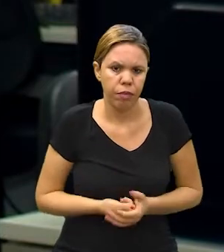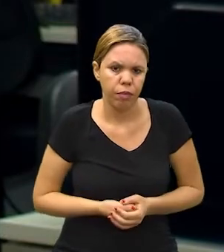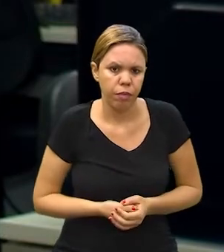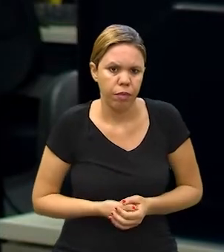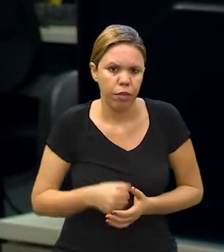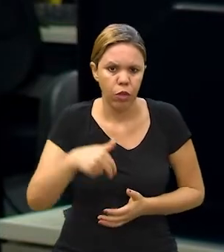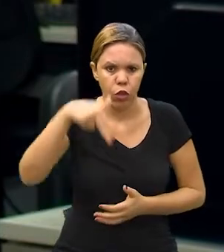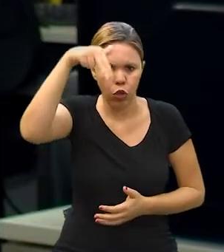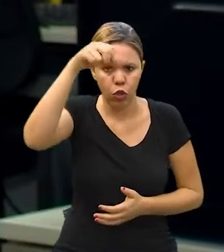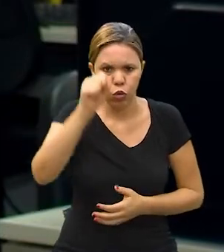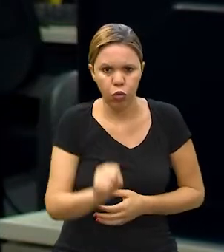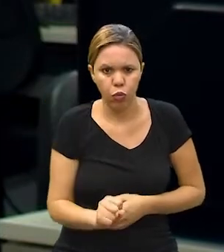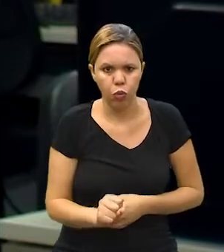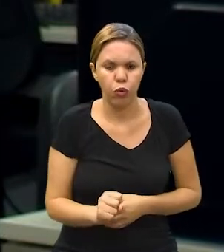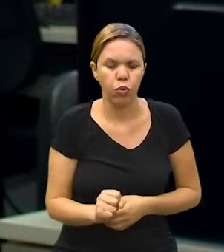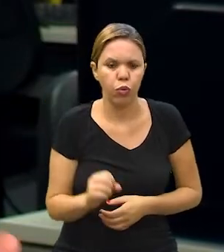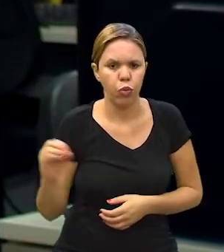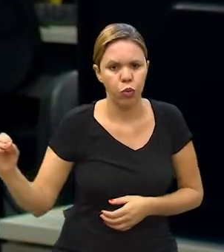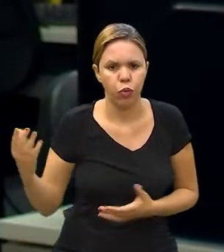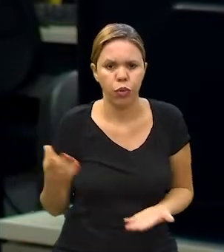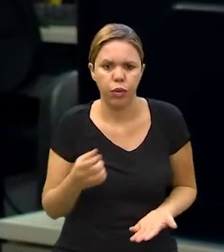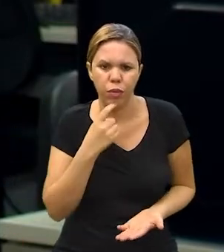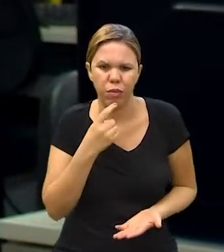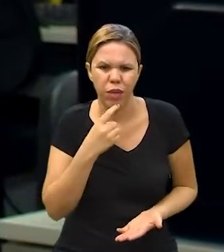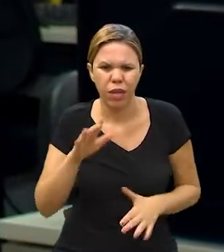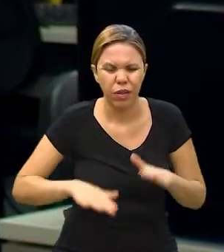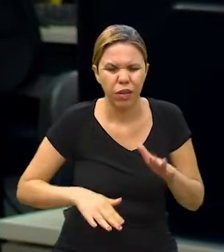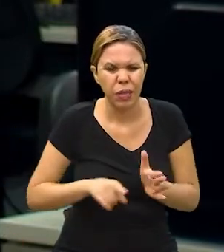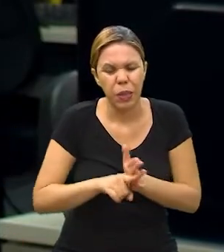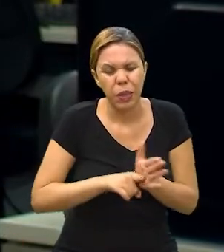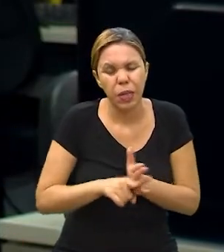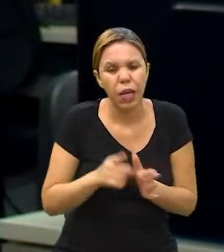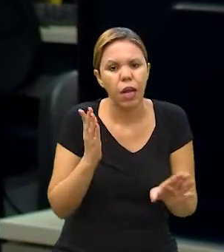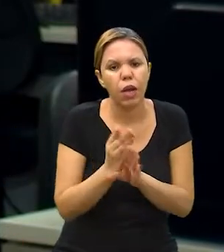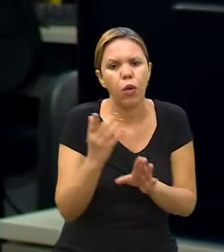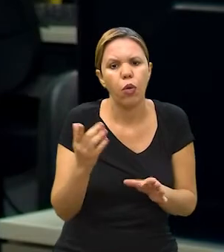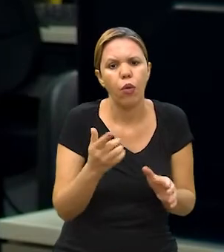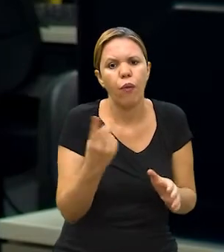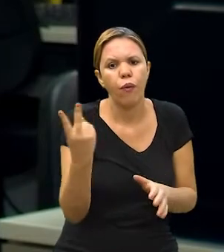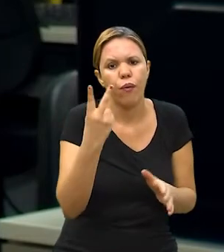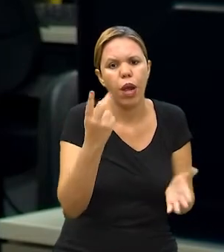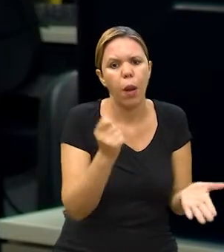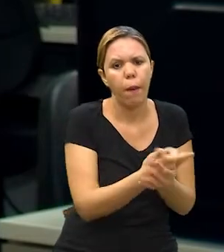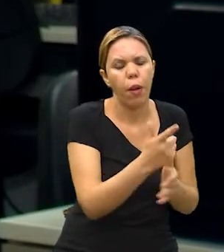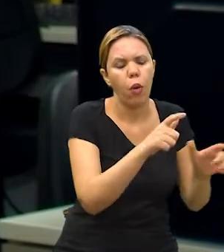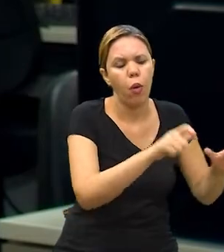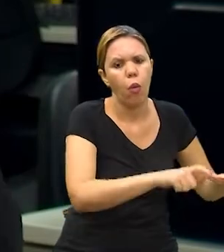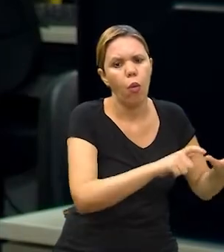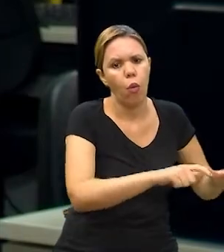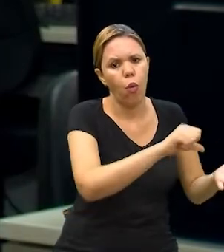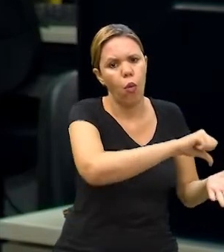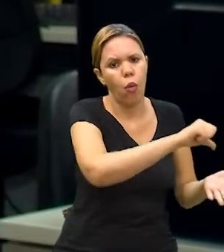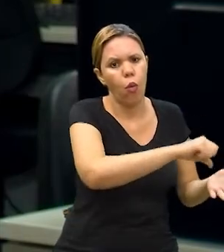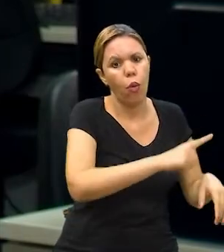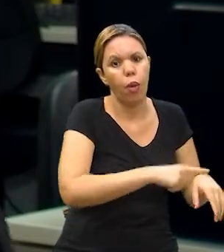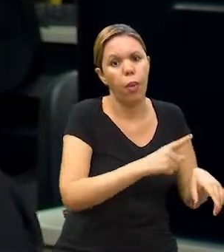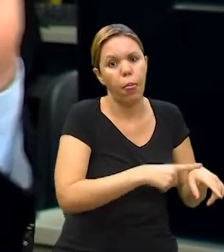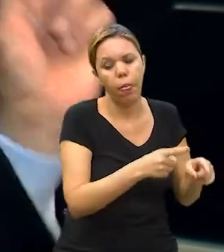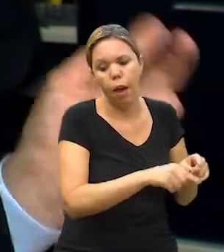região noroeste na região sudoeste. Aí você começa a criar um contrassenso. Muitas vezes o preço do deslocamento das crianças da região noroeste, o tempo e o